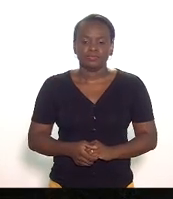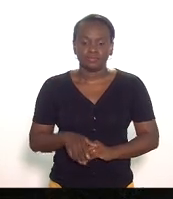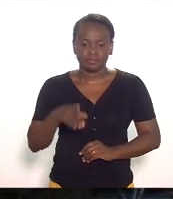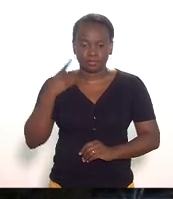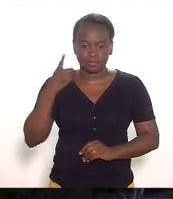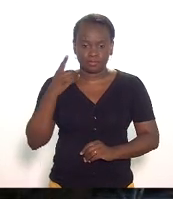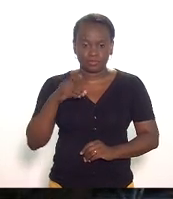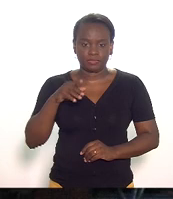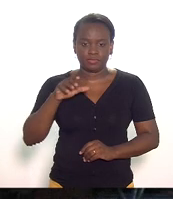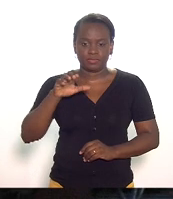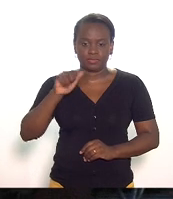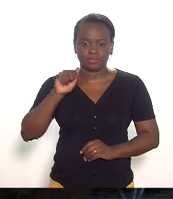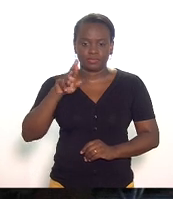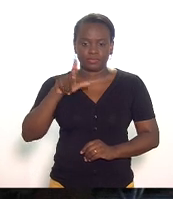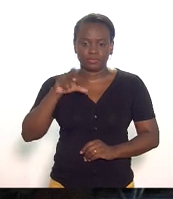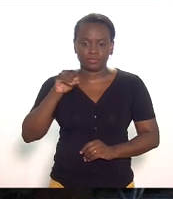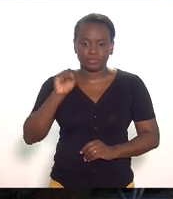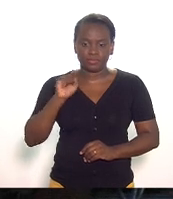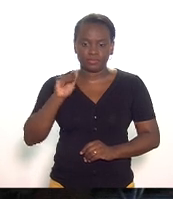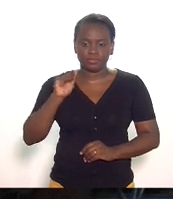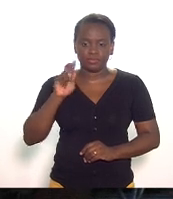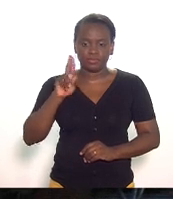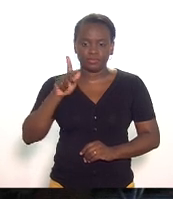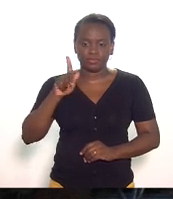Deputado Delegado Carlos Augusto.